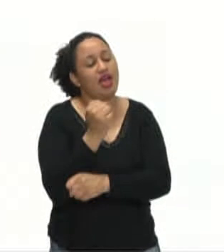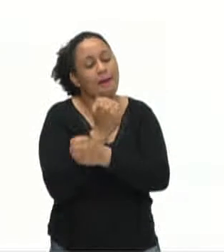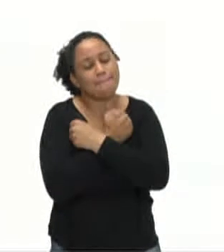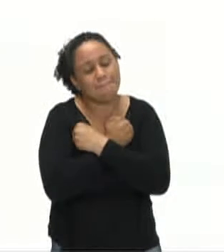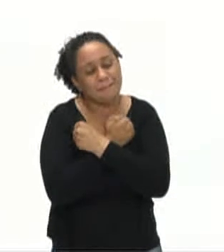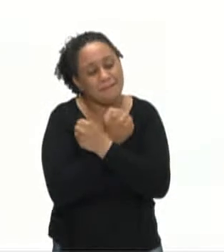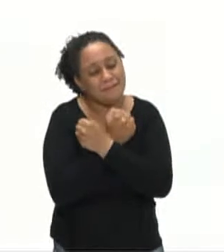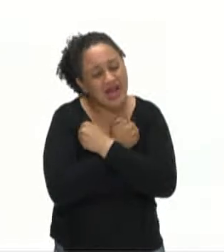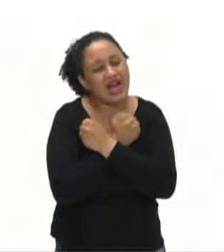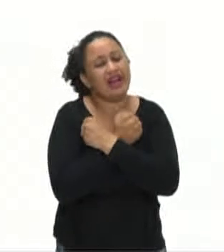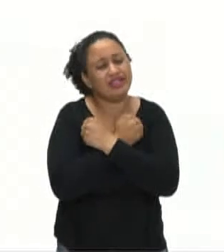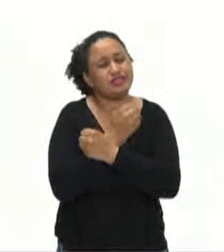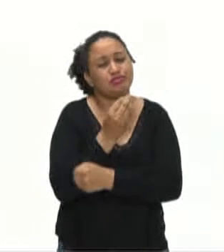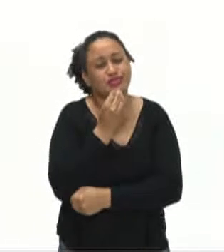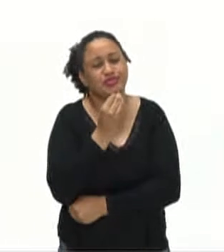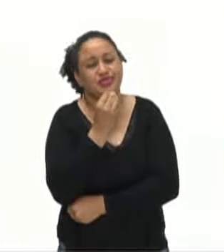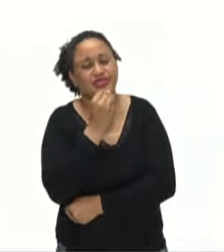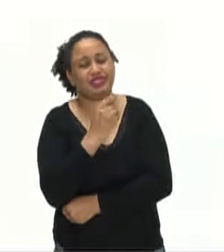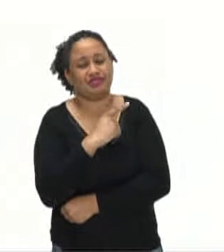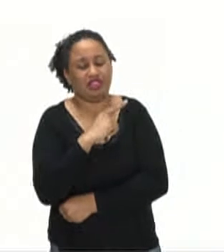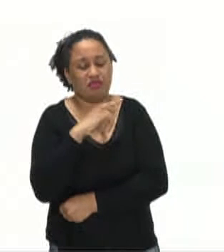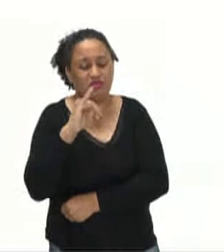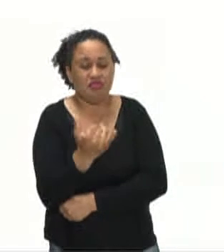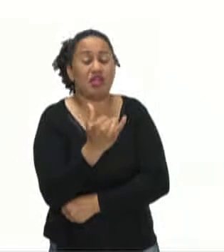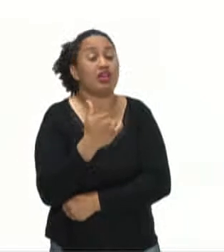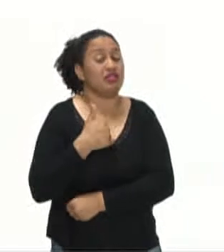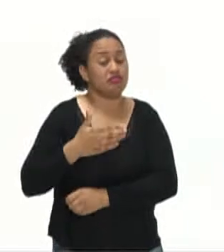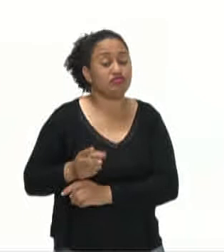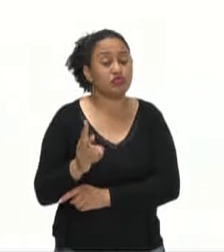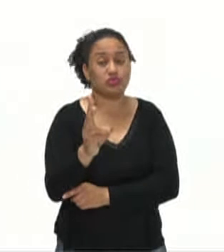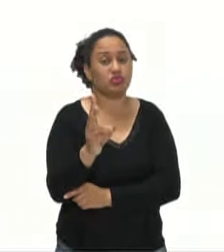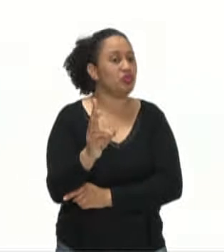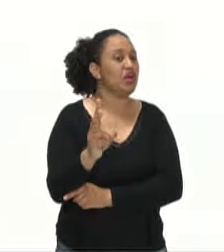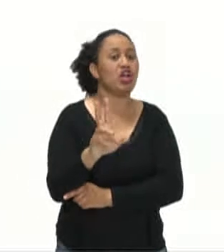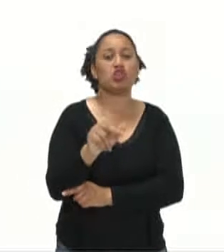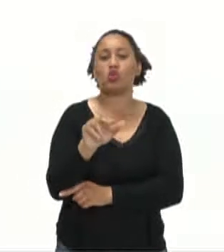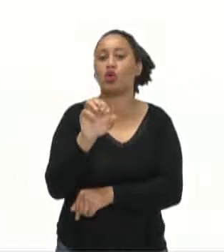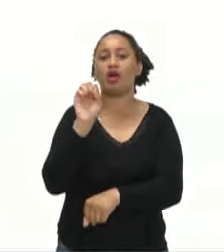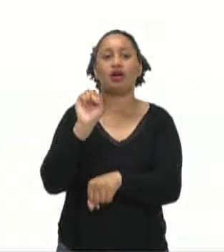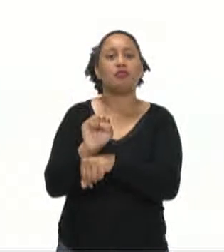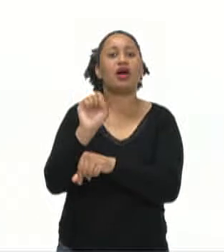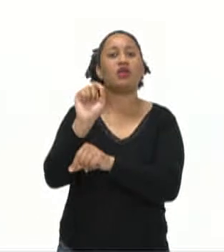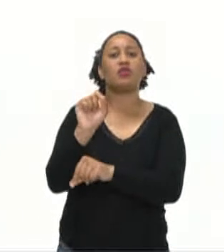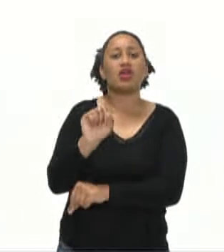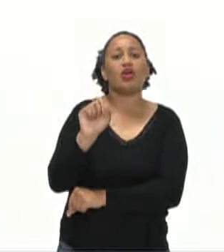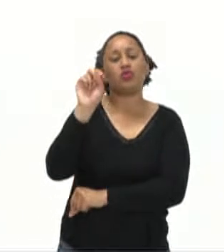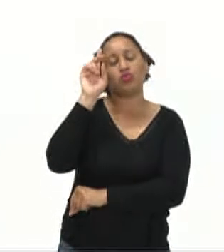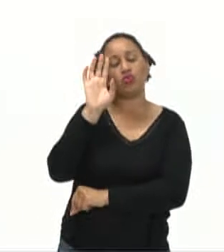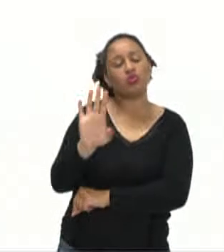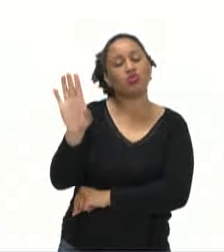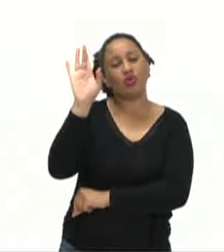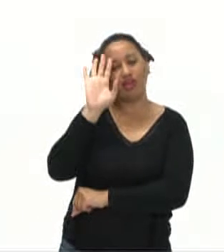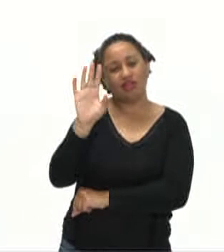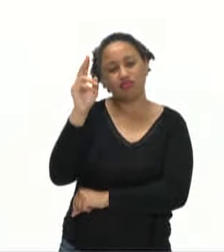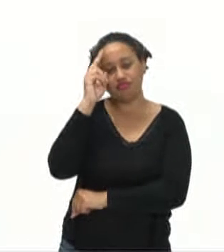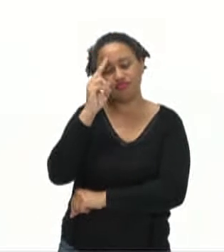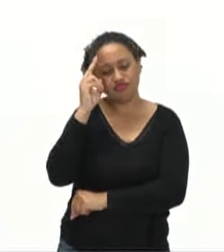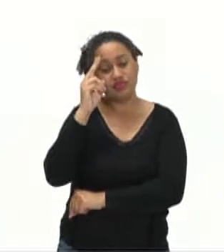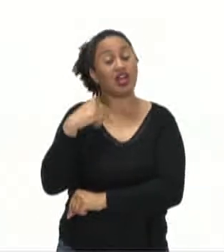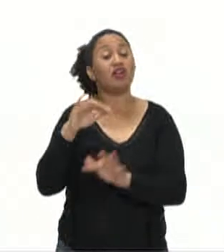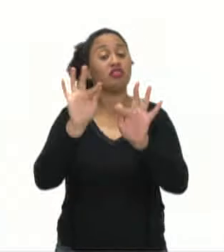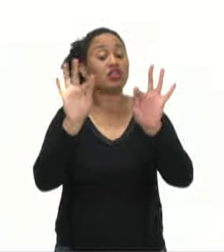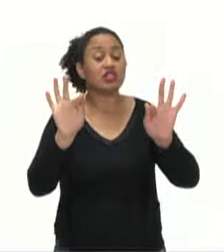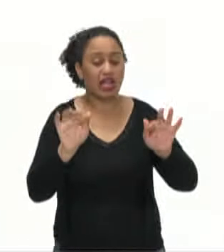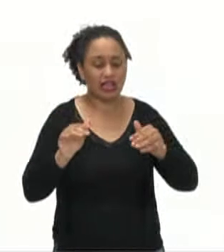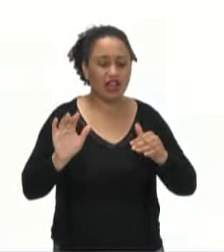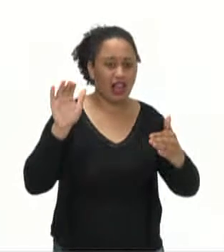no peito, siga em frente e nunca pare de sonhar. A felicidade está no caminho. Aproveite todos